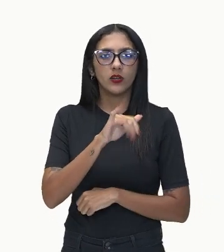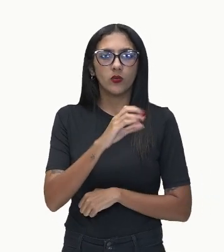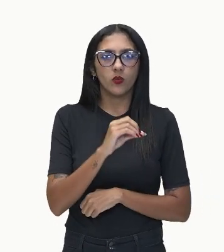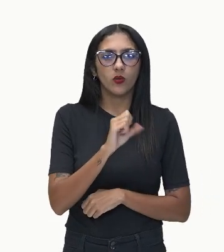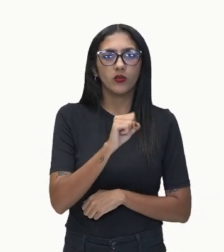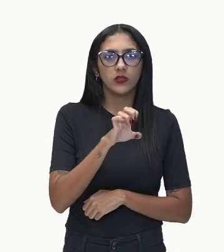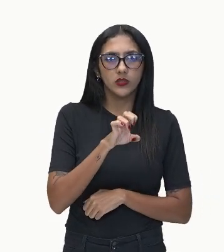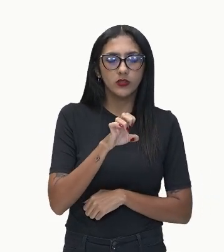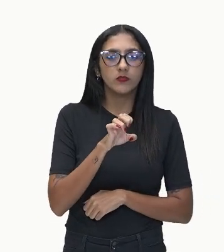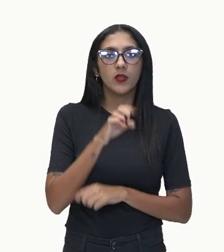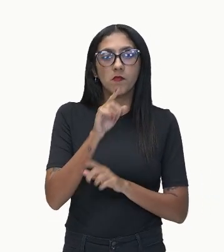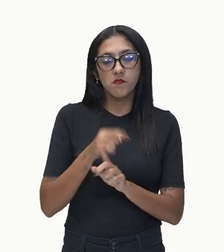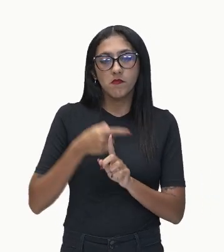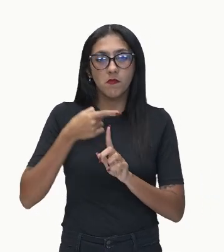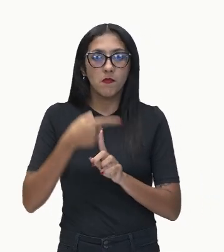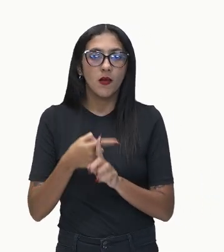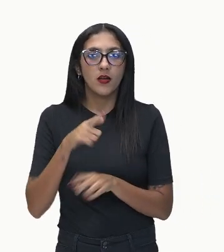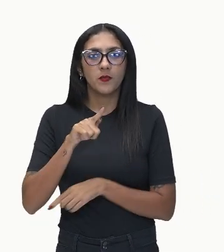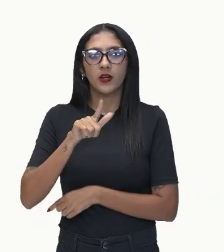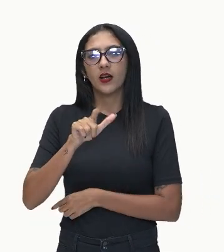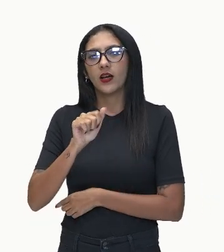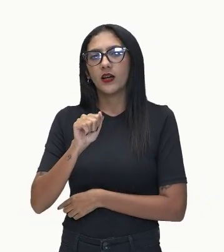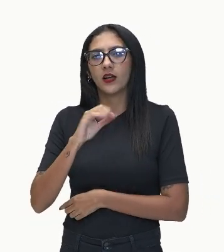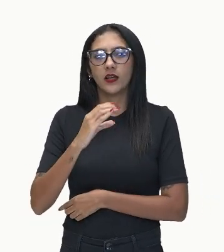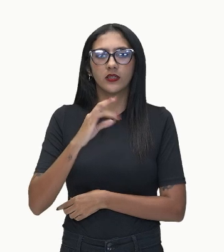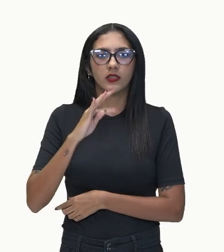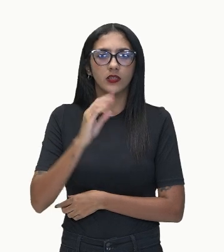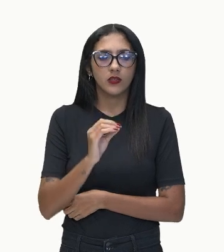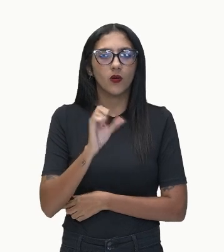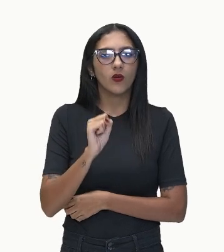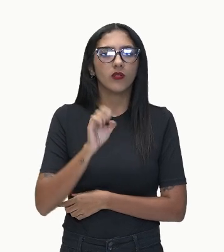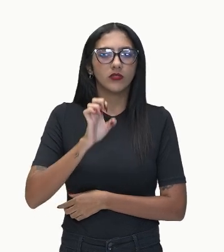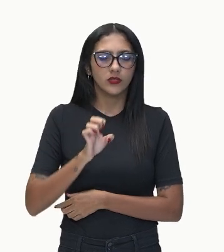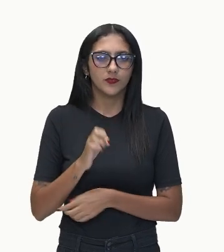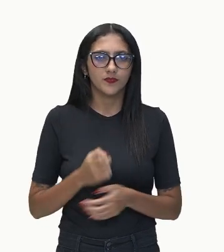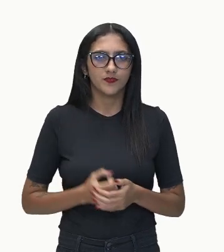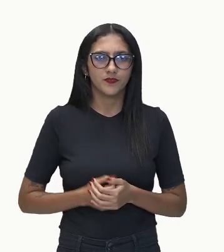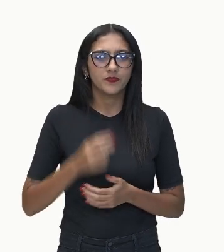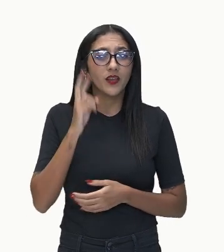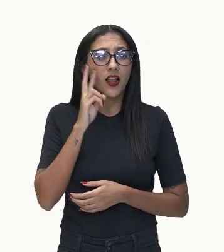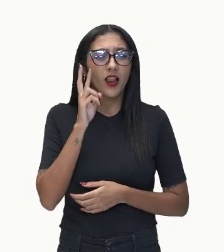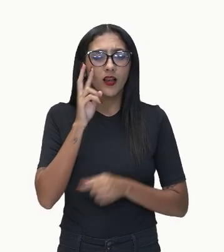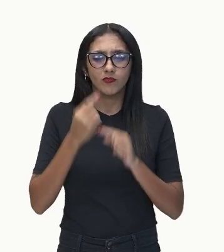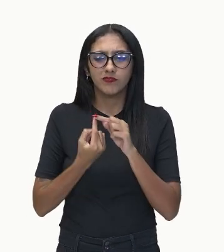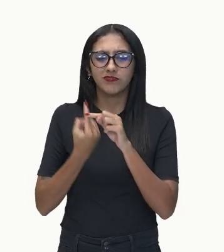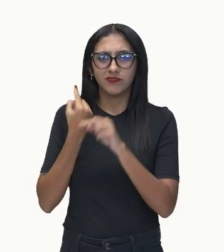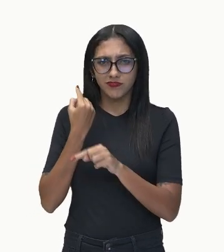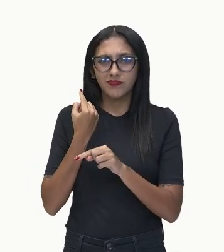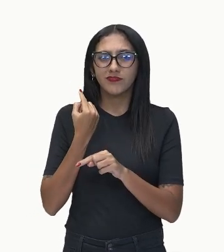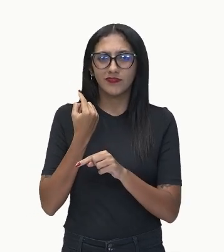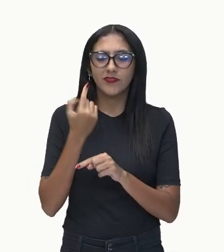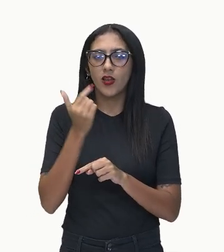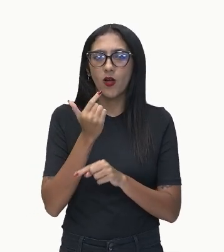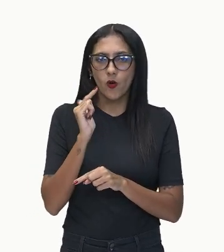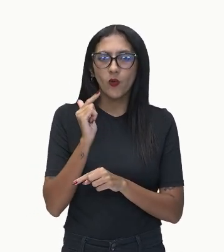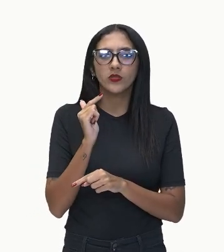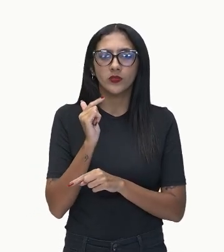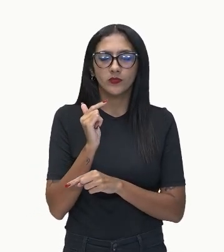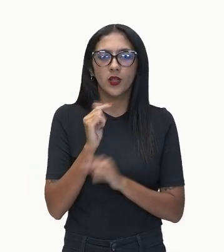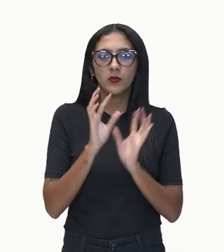de galactose. Observem que eles são diferentes. Lá a sacarose era glicose e frutose. E aqui